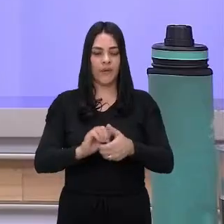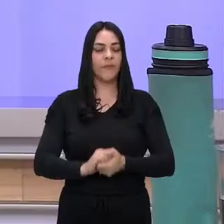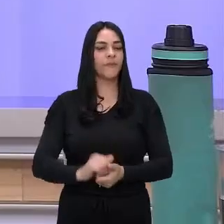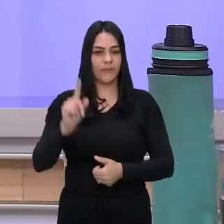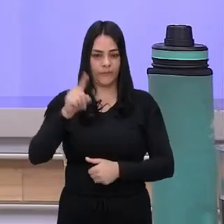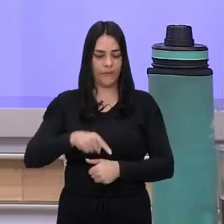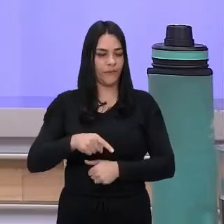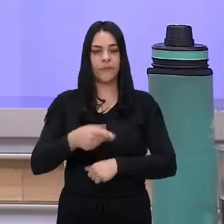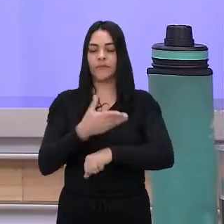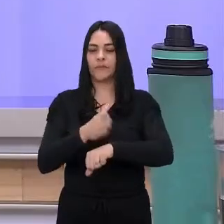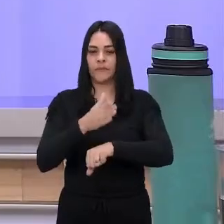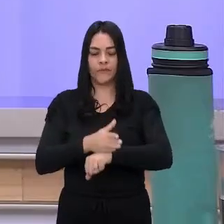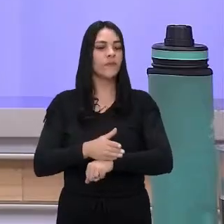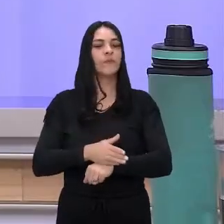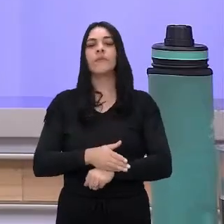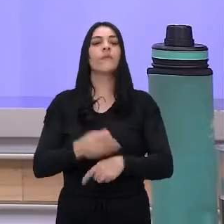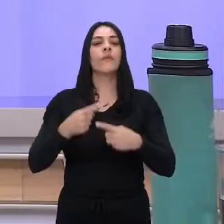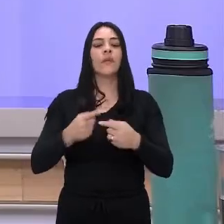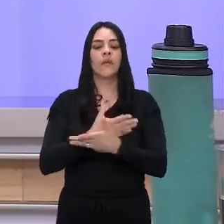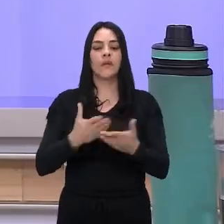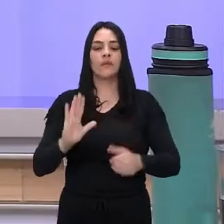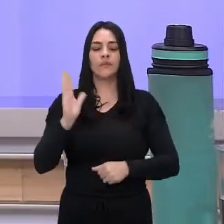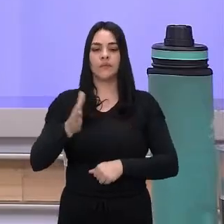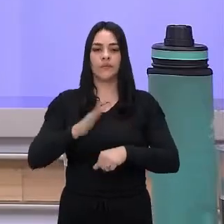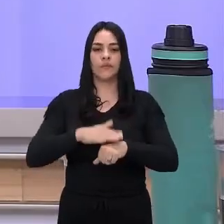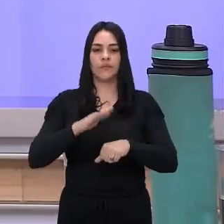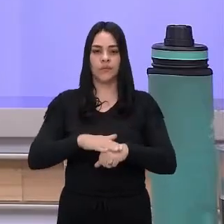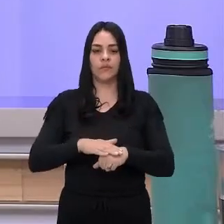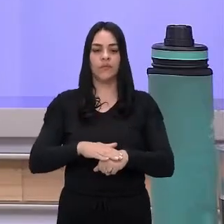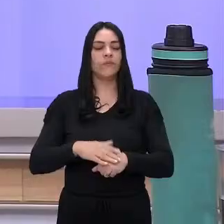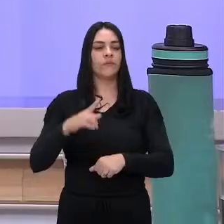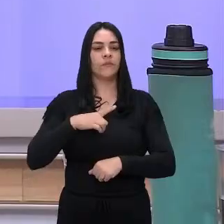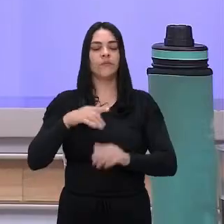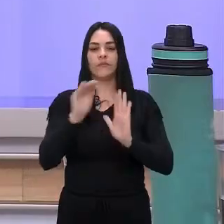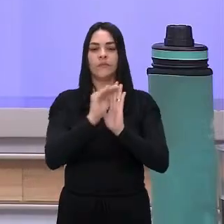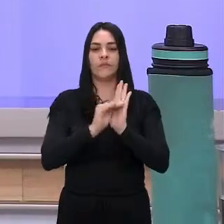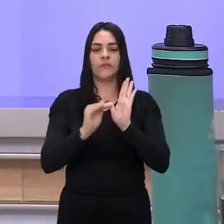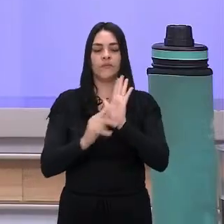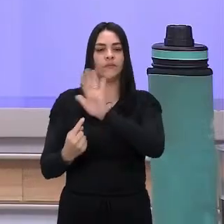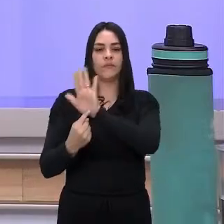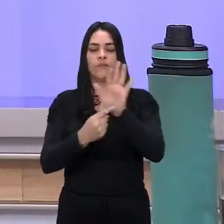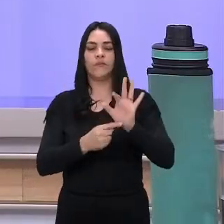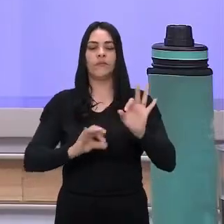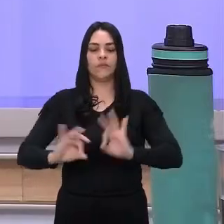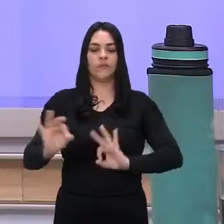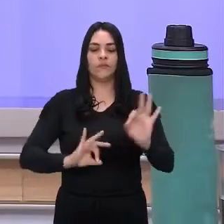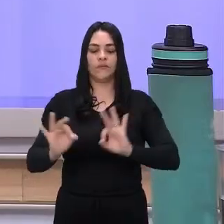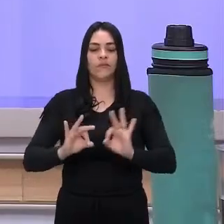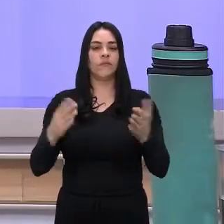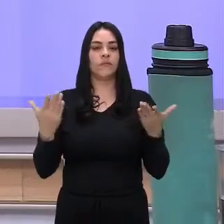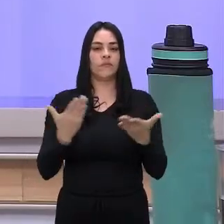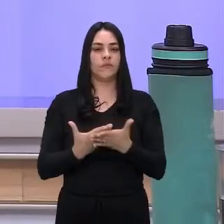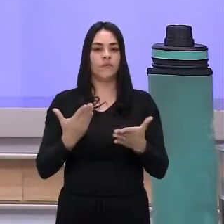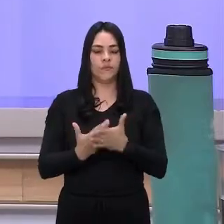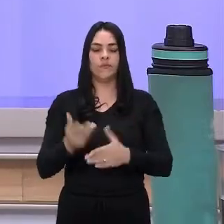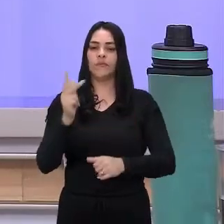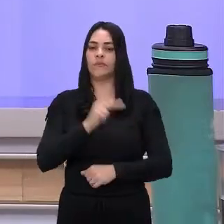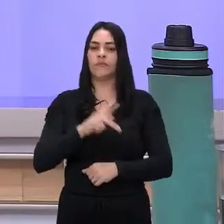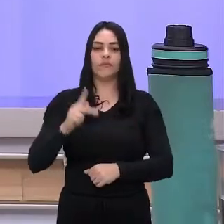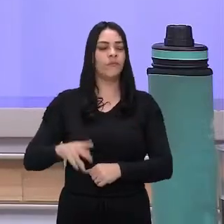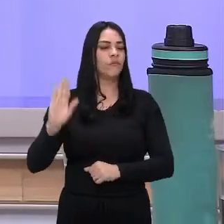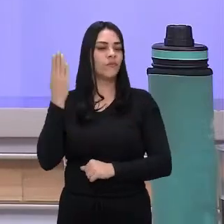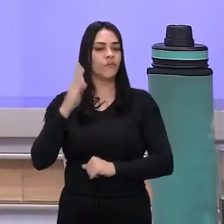uma composteira, porque nós já fizemos em menor escala para apresentação de planejamento de aula para professores de biologia,